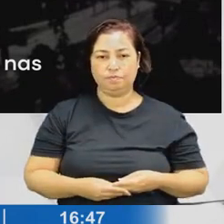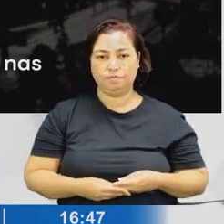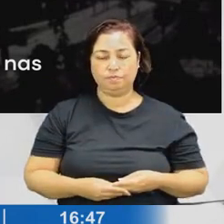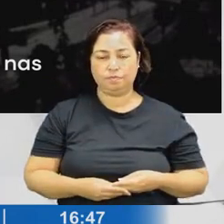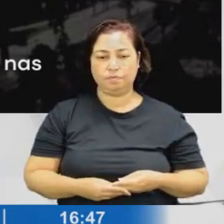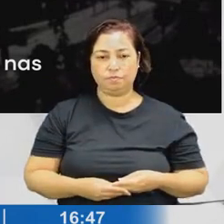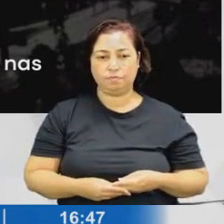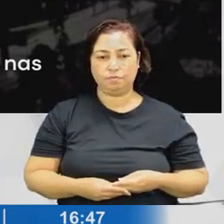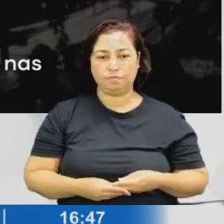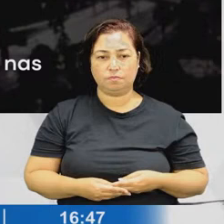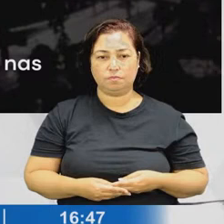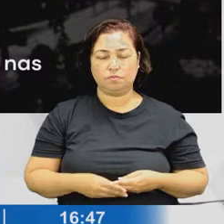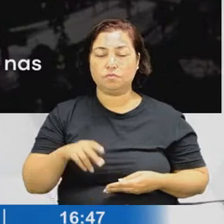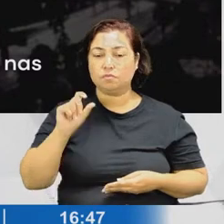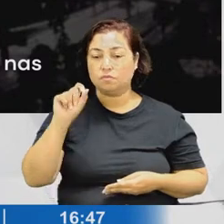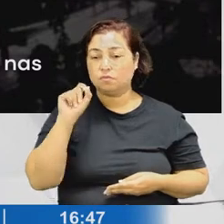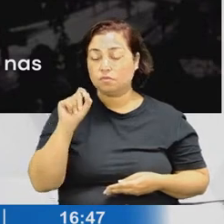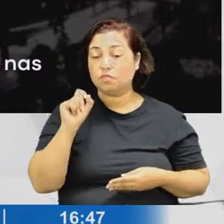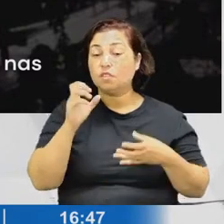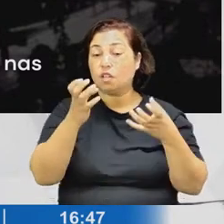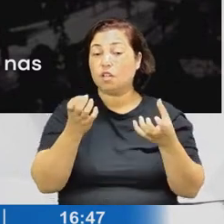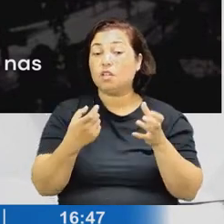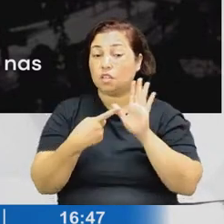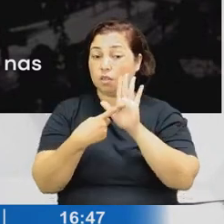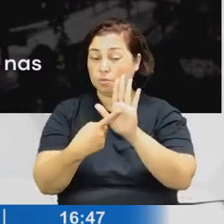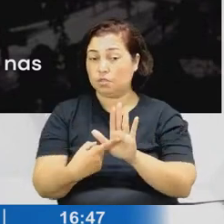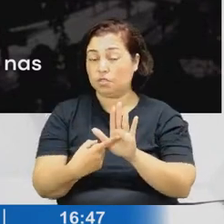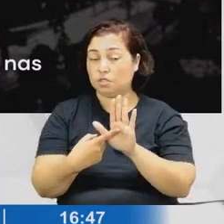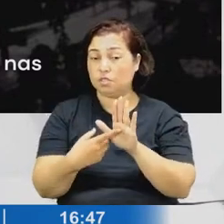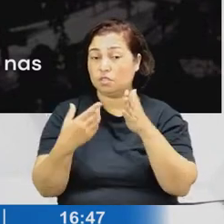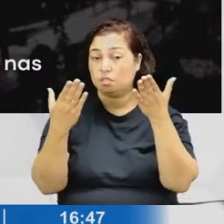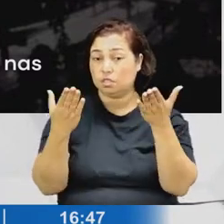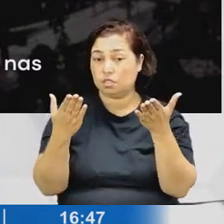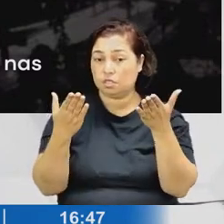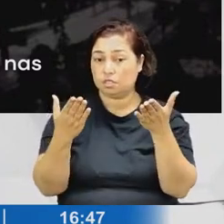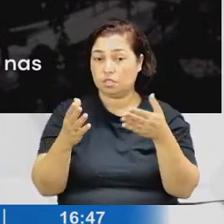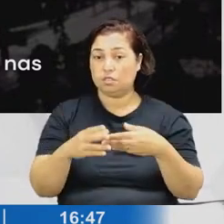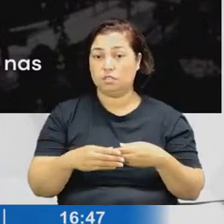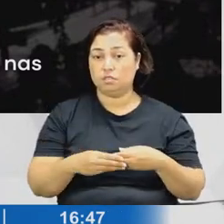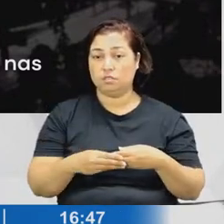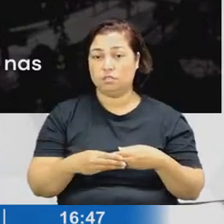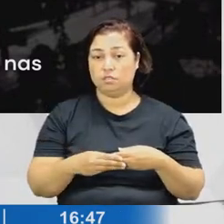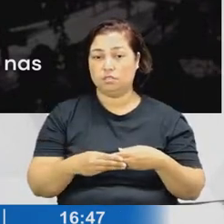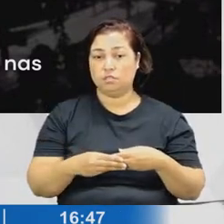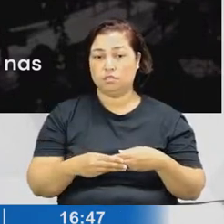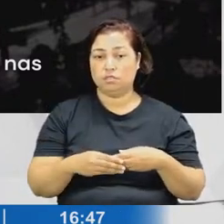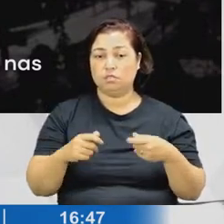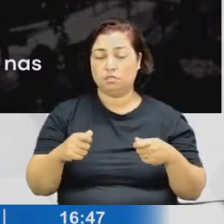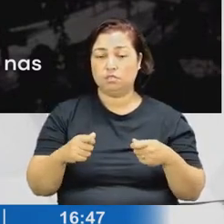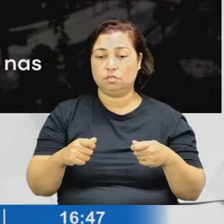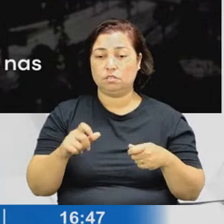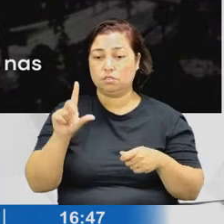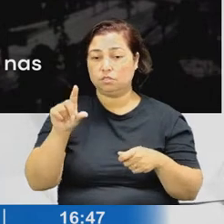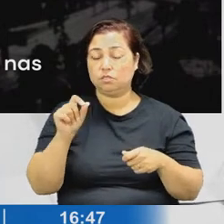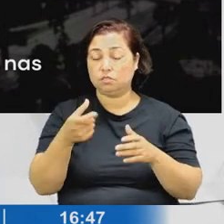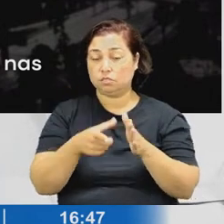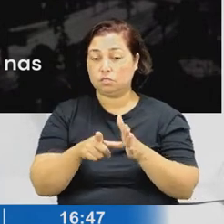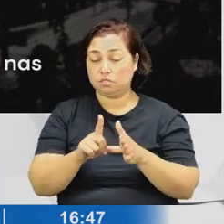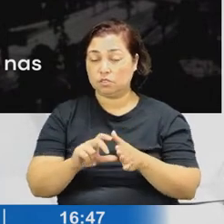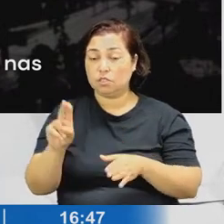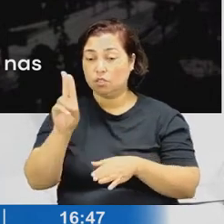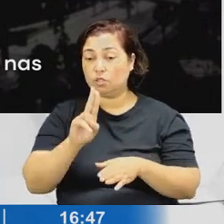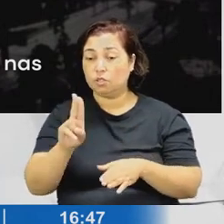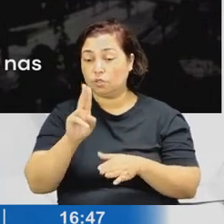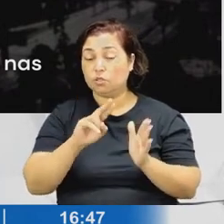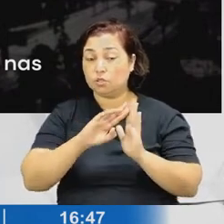tem que escolher previamente que que você quer passar simplicidade alta intensidade é um cara família é um cara da segurança tem que escolher antes que quer passar e usar tudo